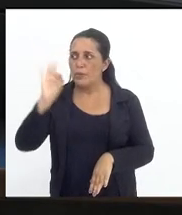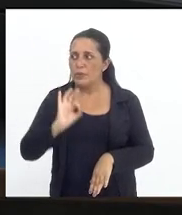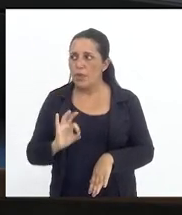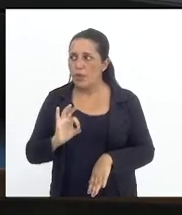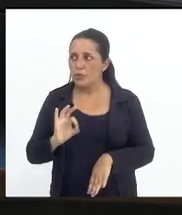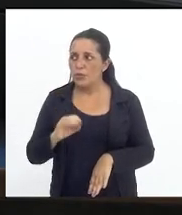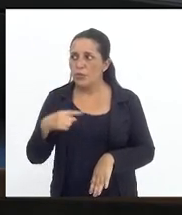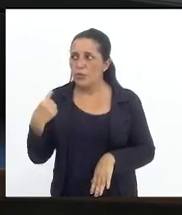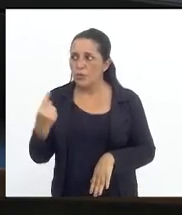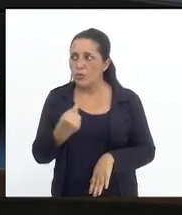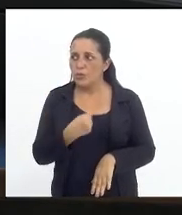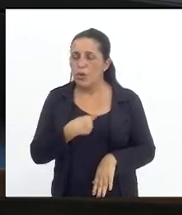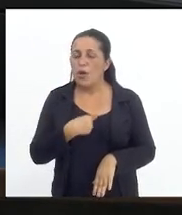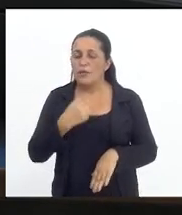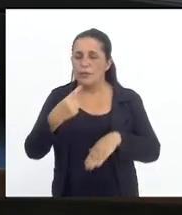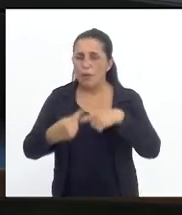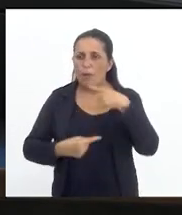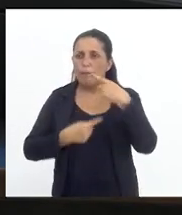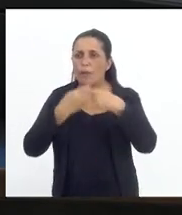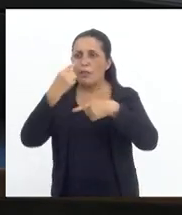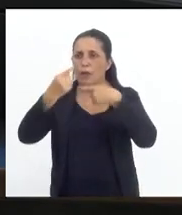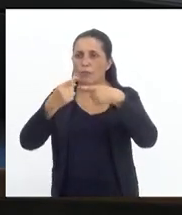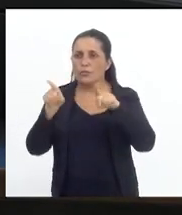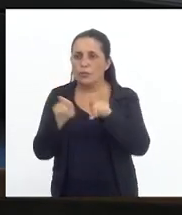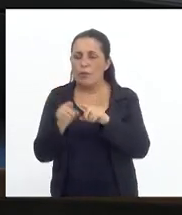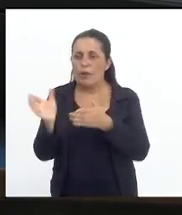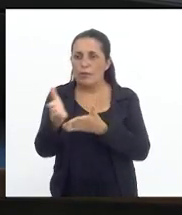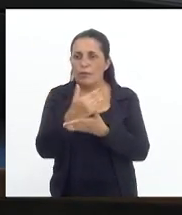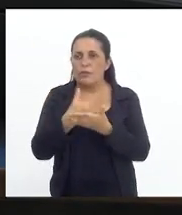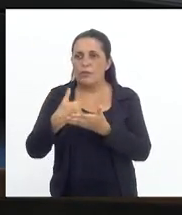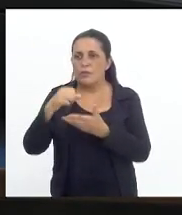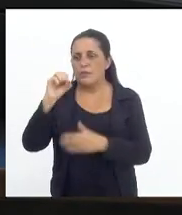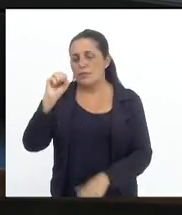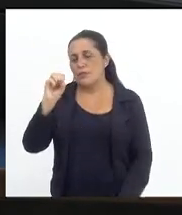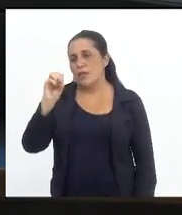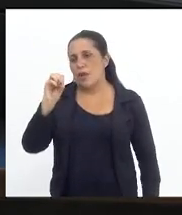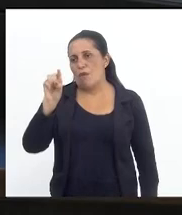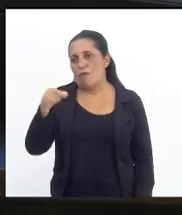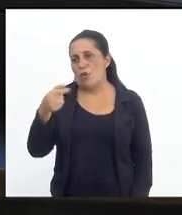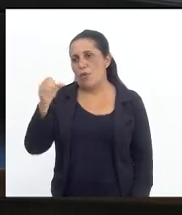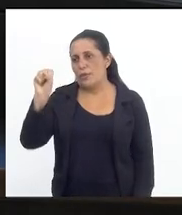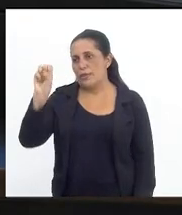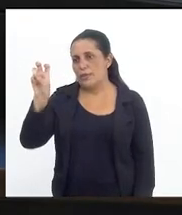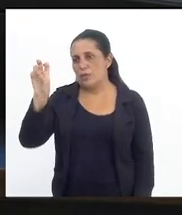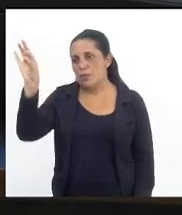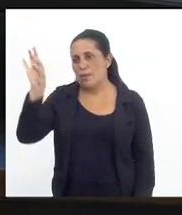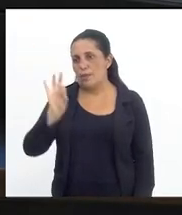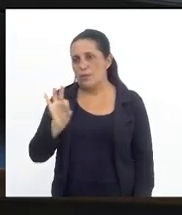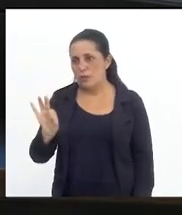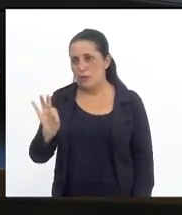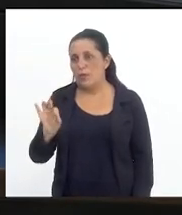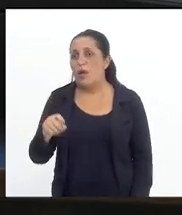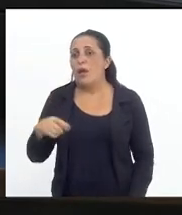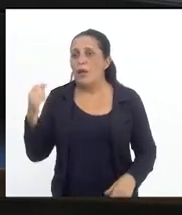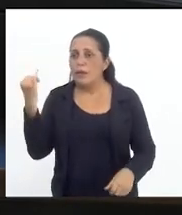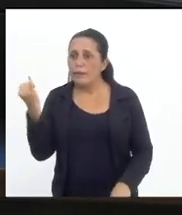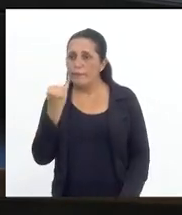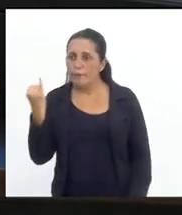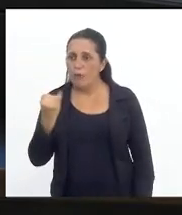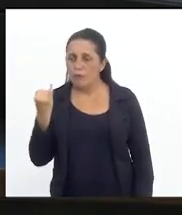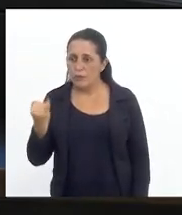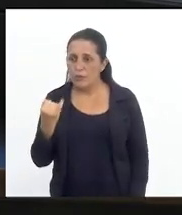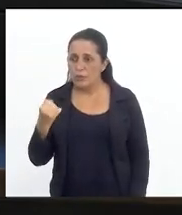nós aumentamos arrecadar a 0,85 por cento não é importante que nós